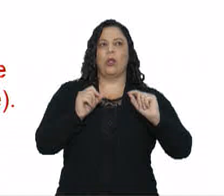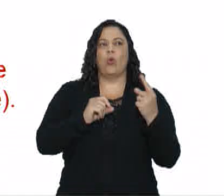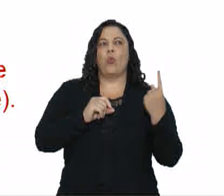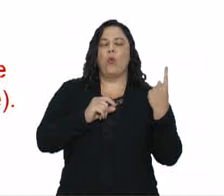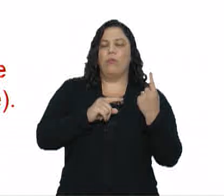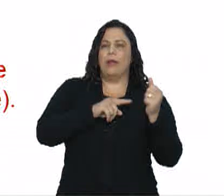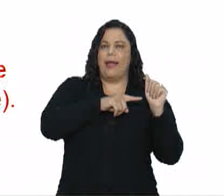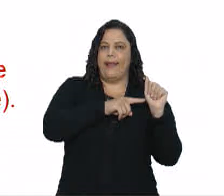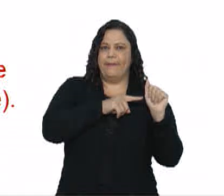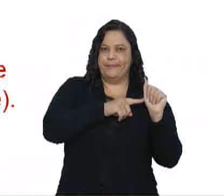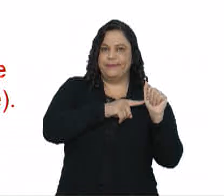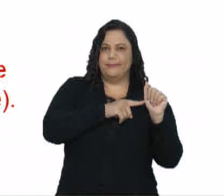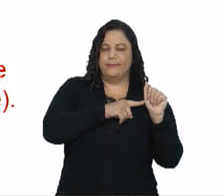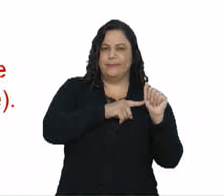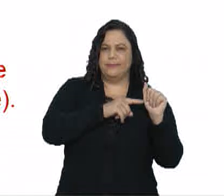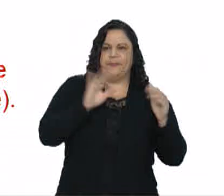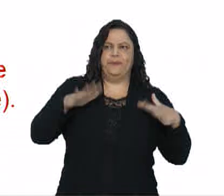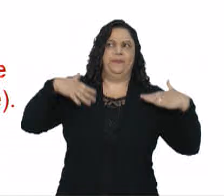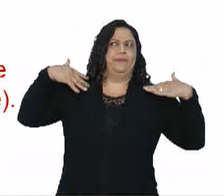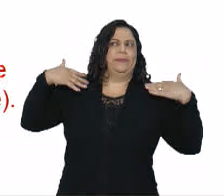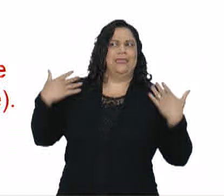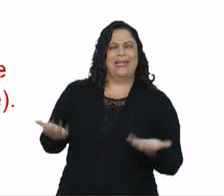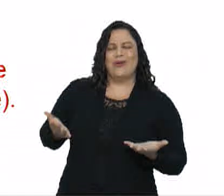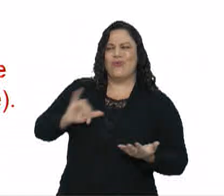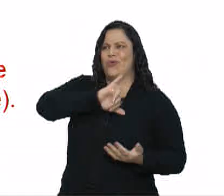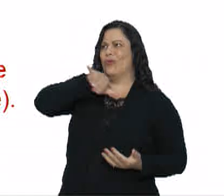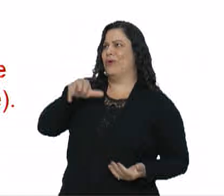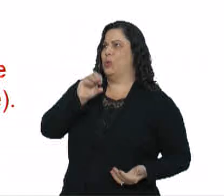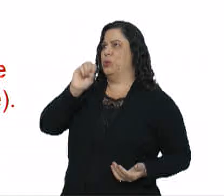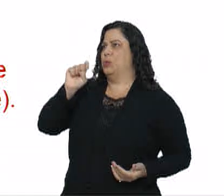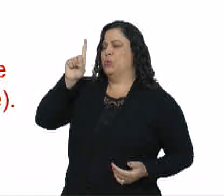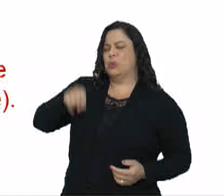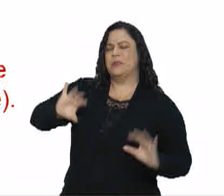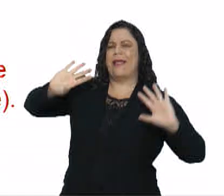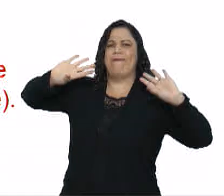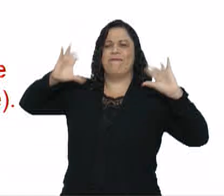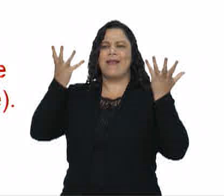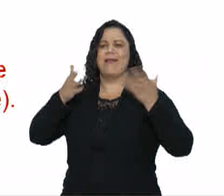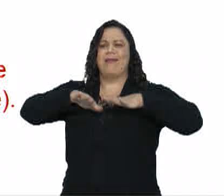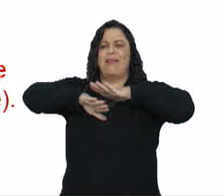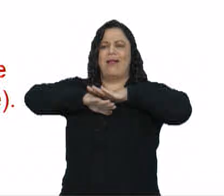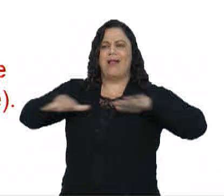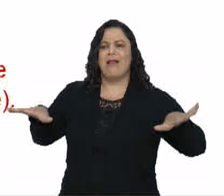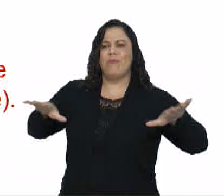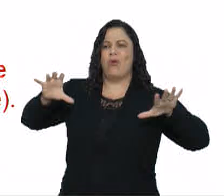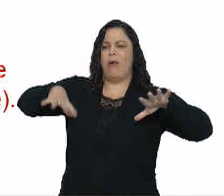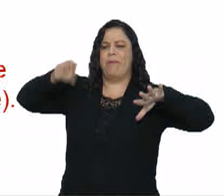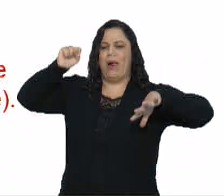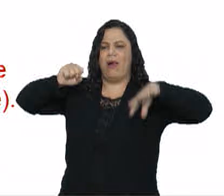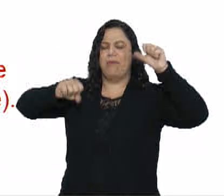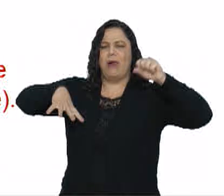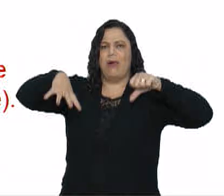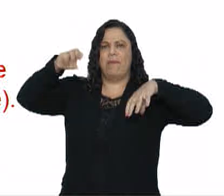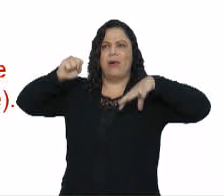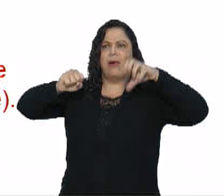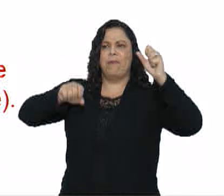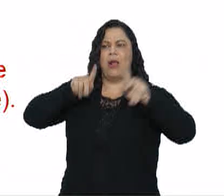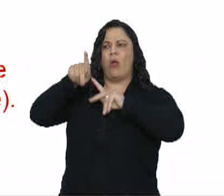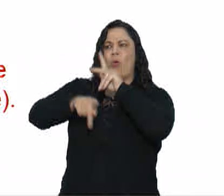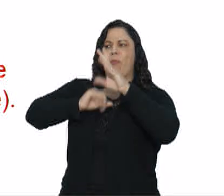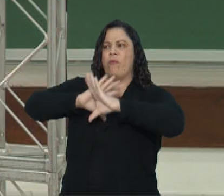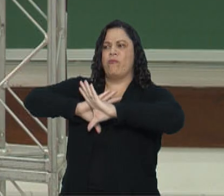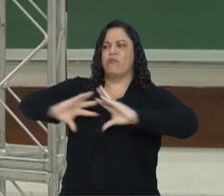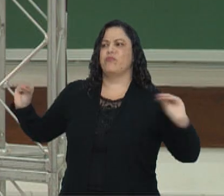agora, José? A festa acabou, a luz apagou, o povo sumiu, a noite esfriou. E